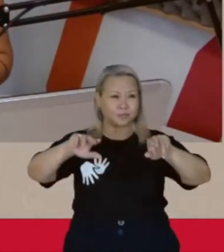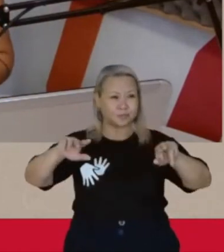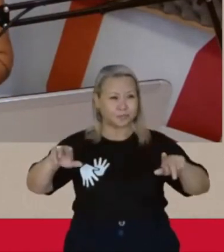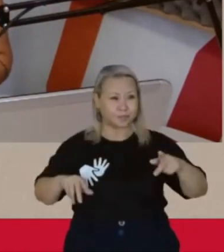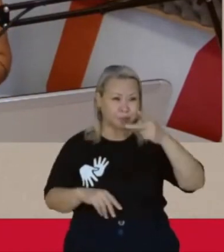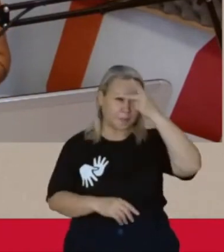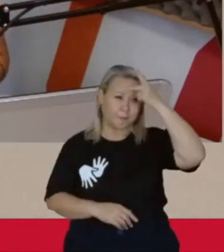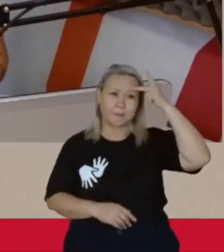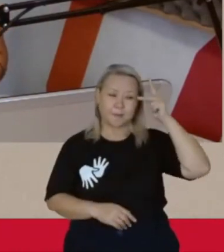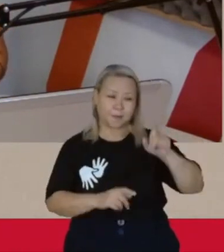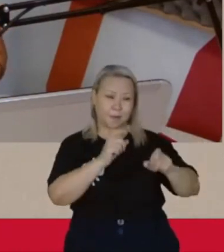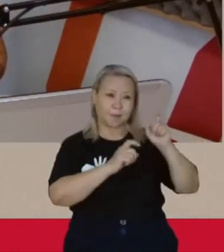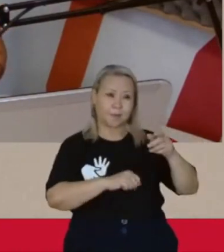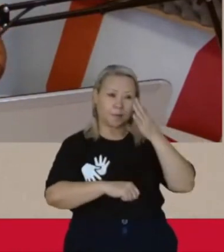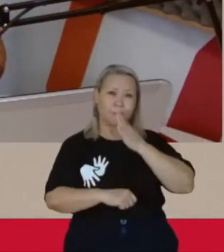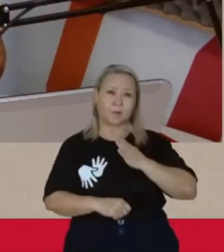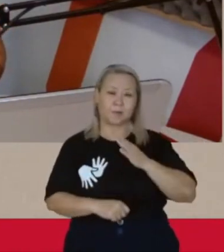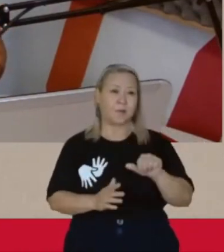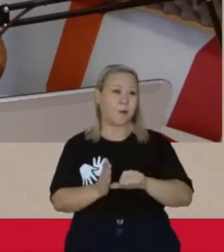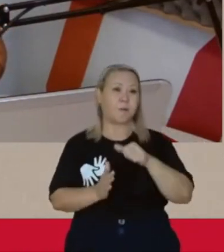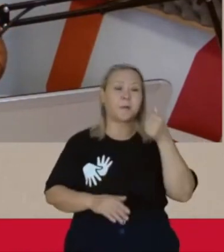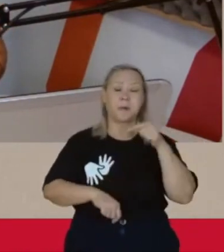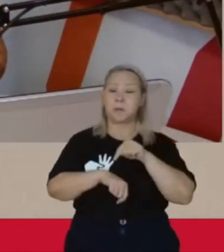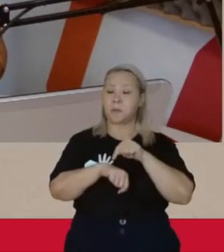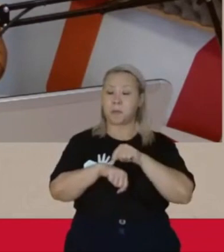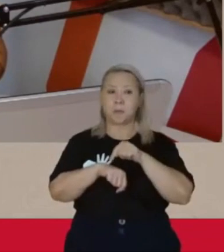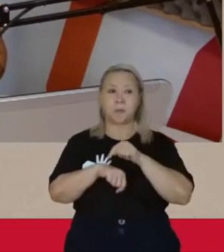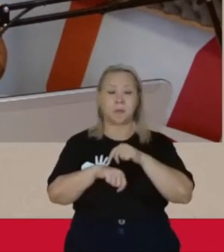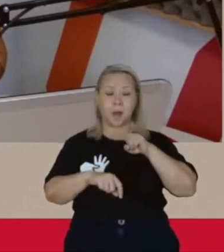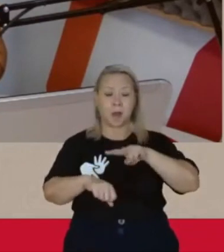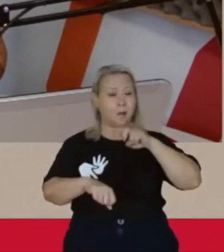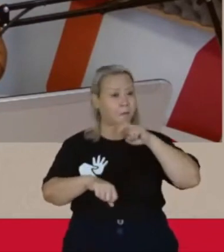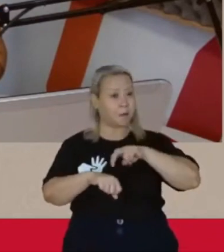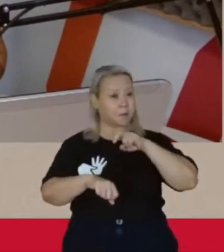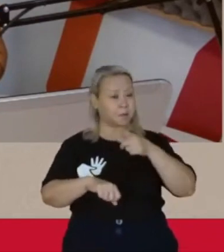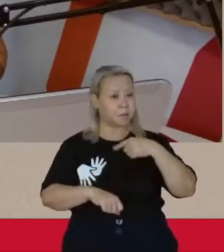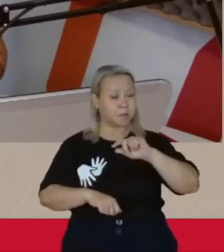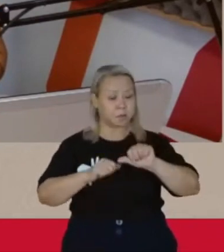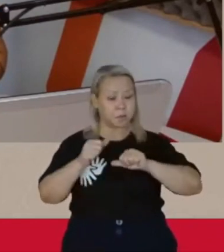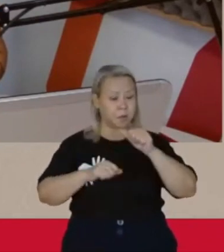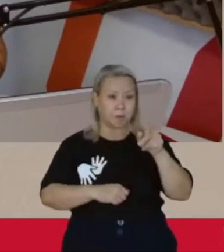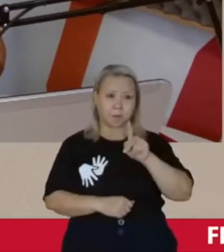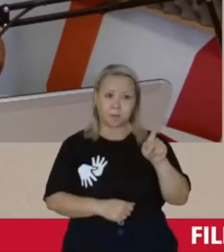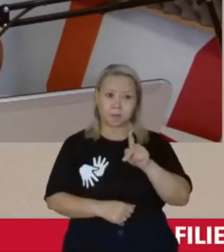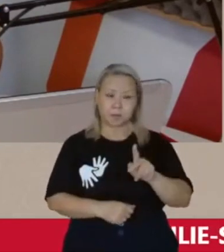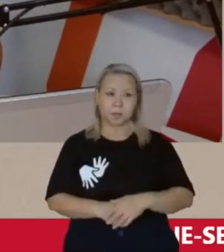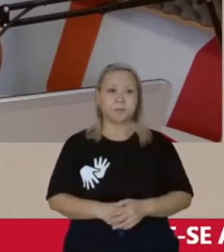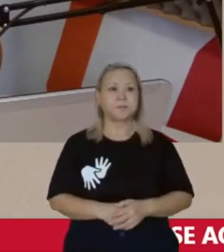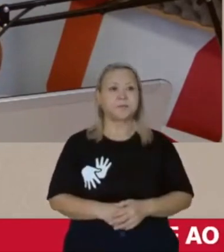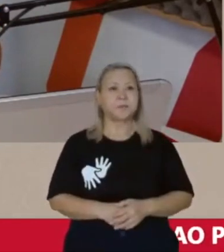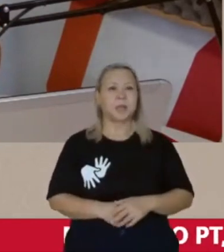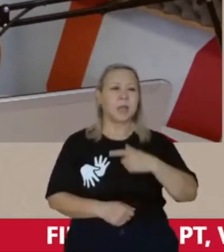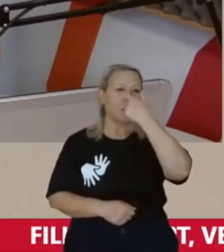Brasil, não fui, num primeiro momento, vocacionada para me tornar professora. Eu